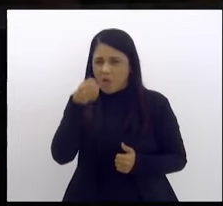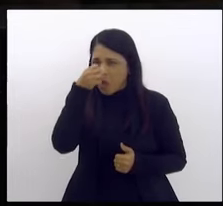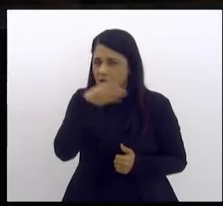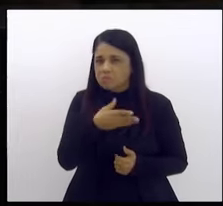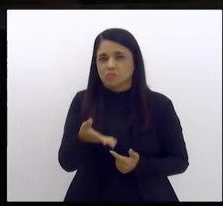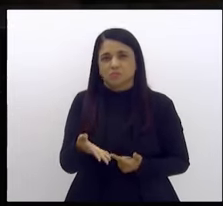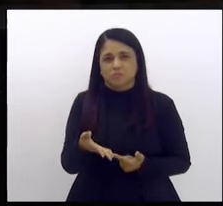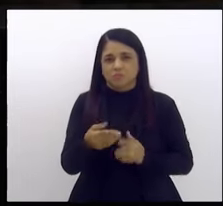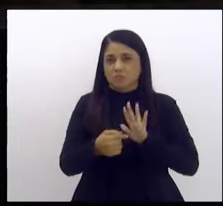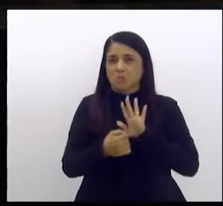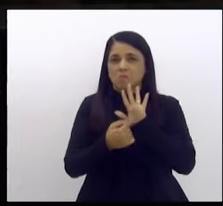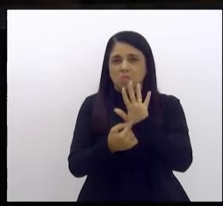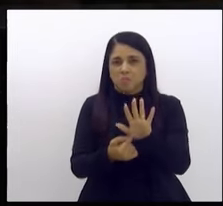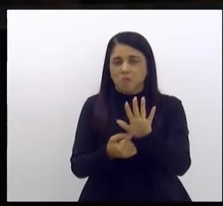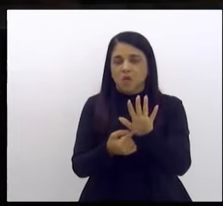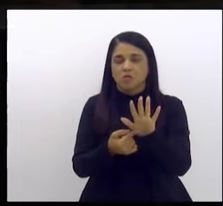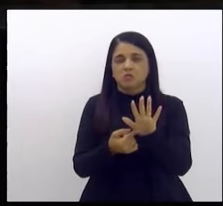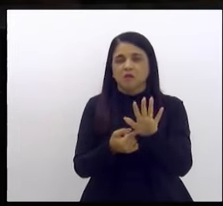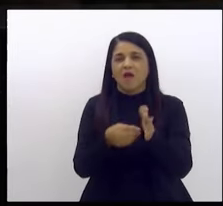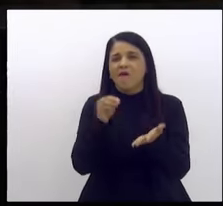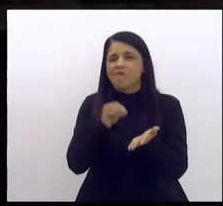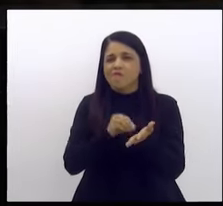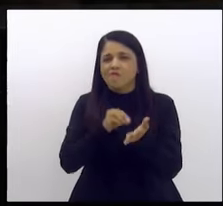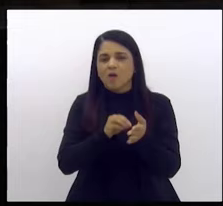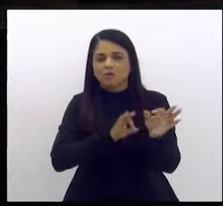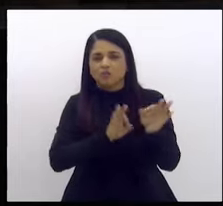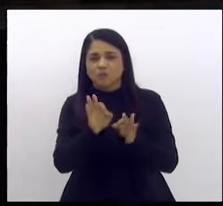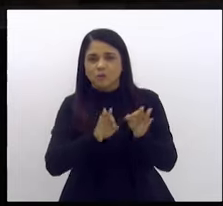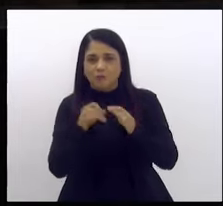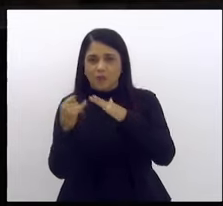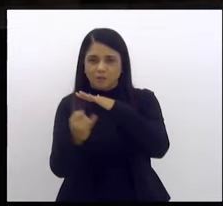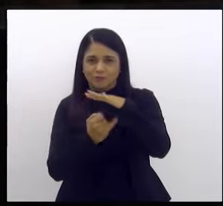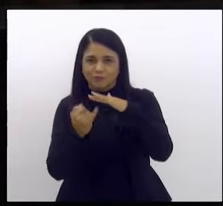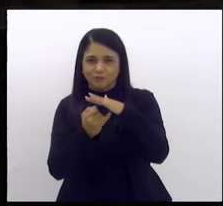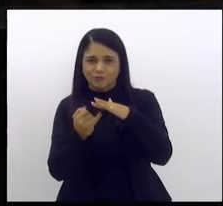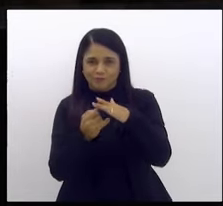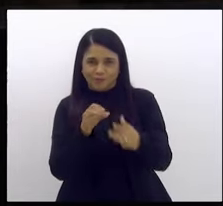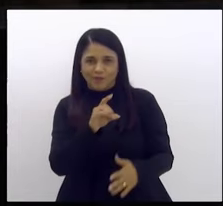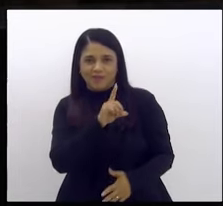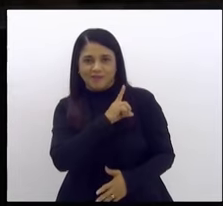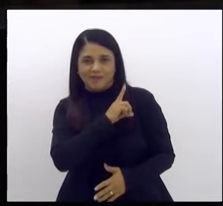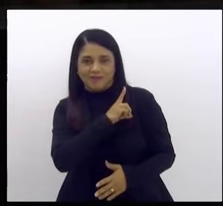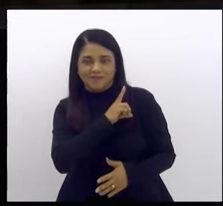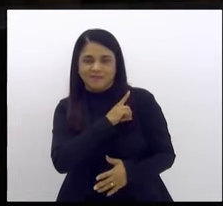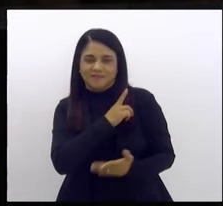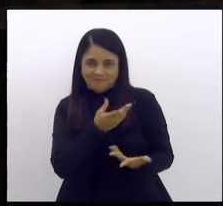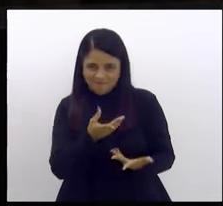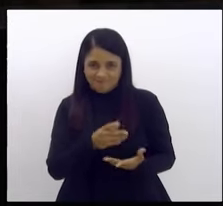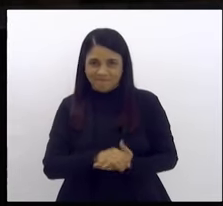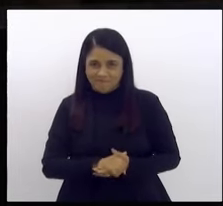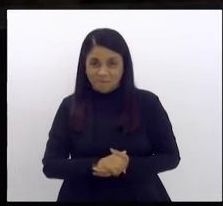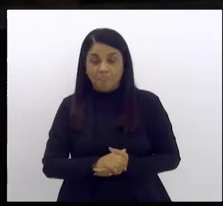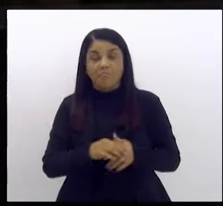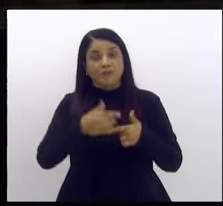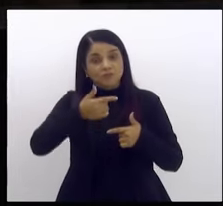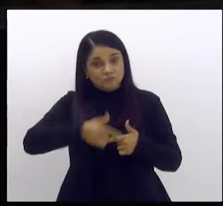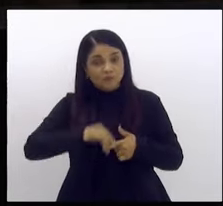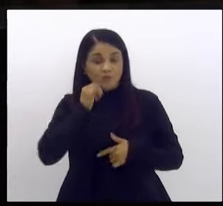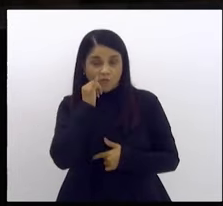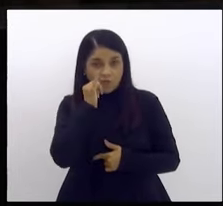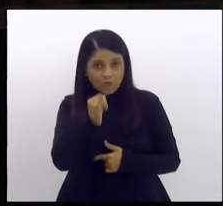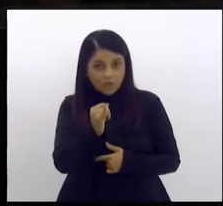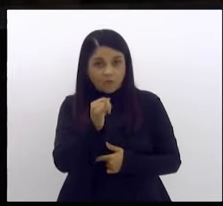absurdo e demonstra o despreparo institucional de lidar com esses temas. E, de novo, repito